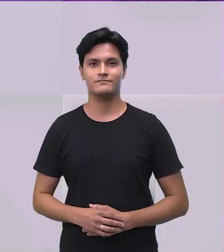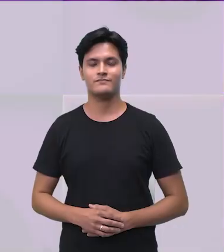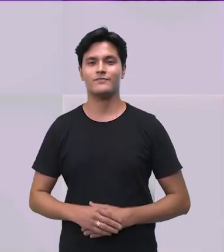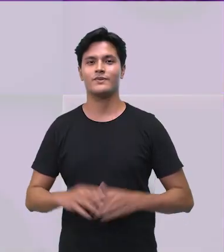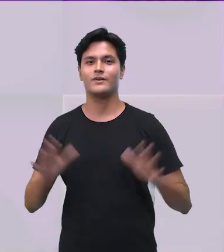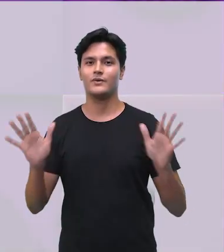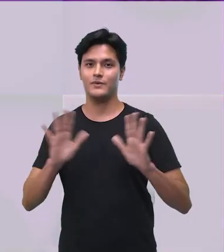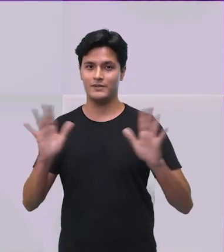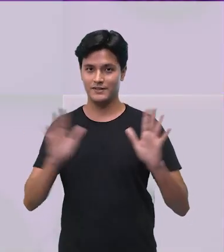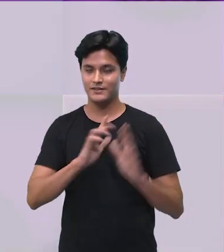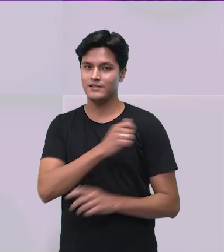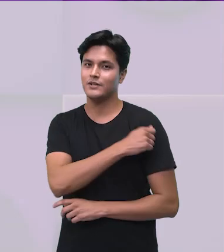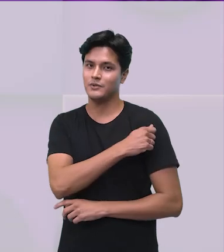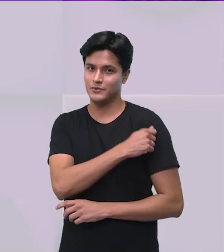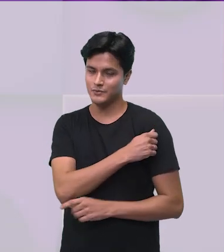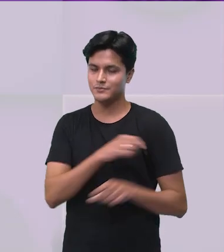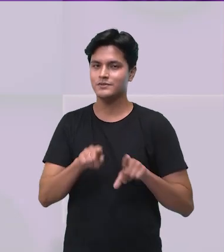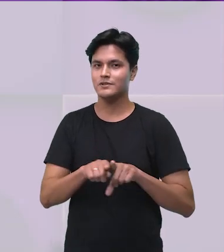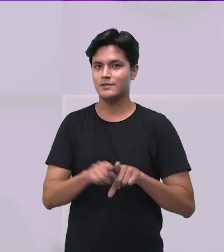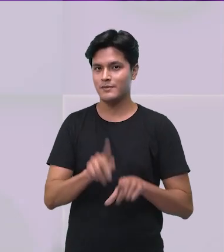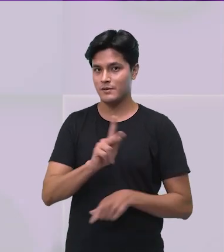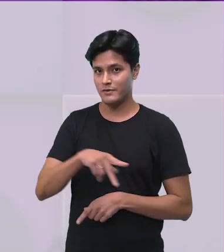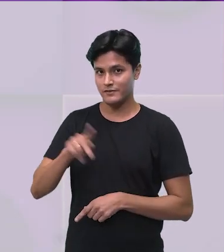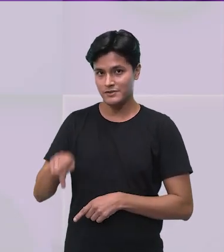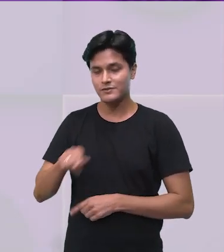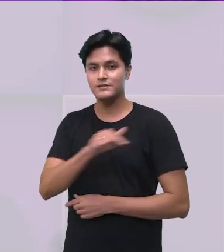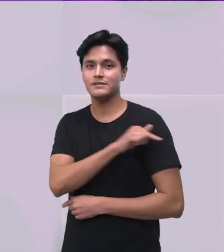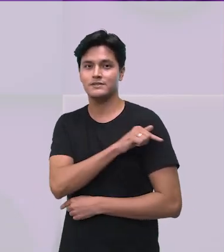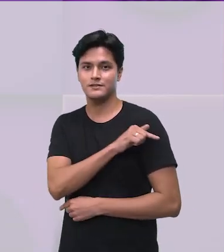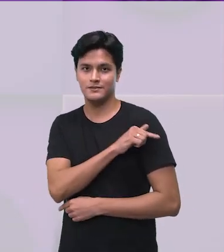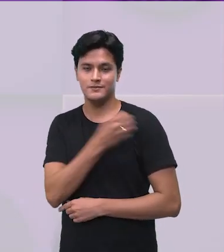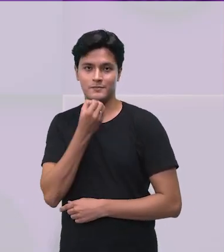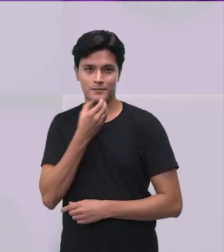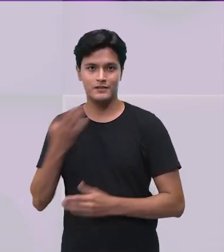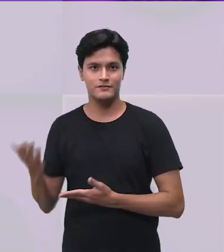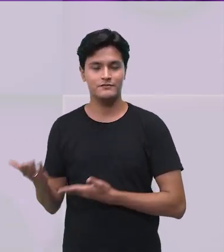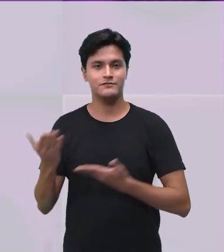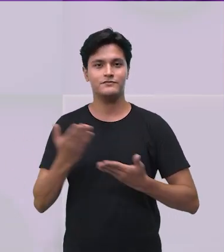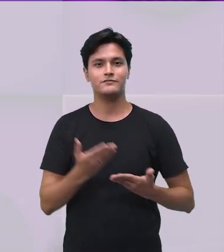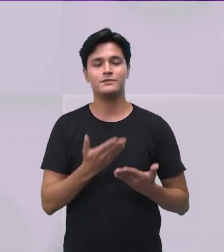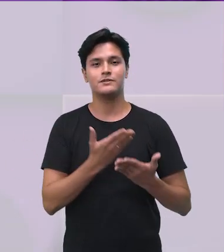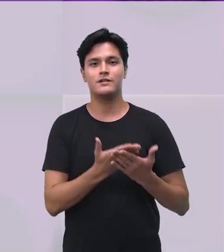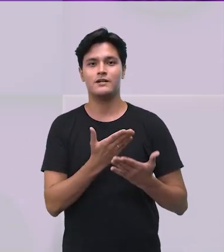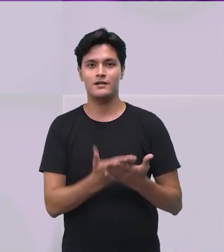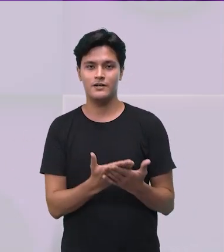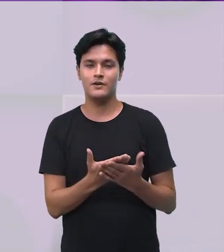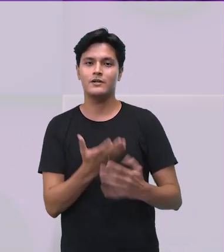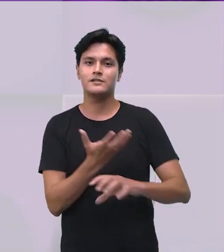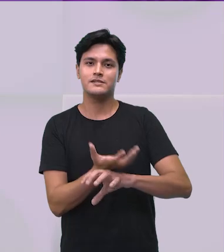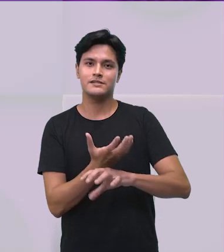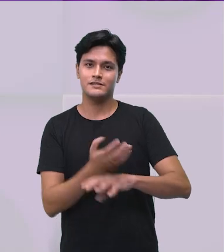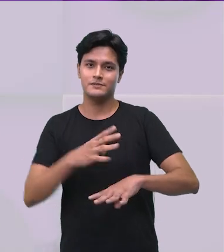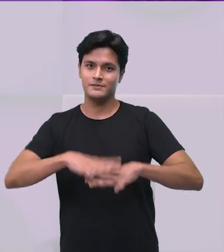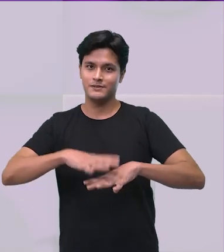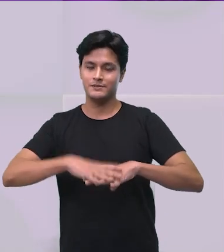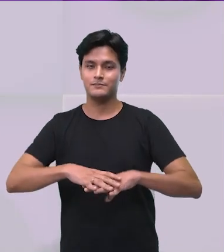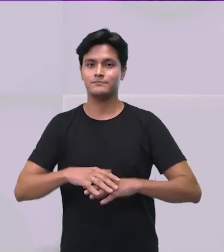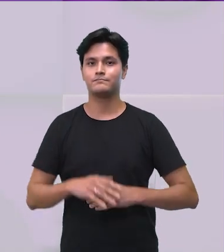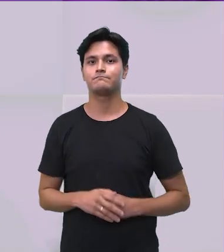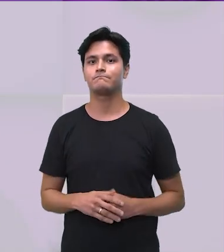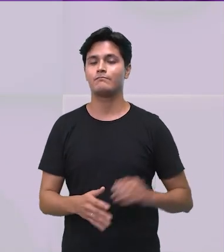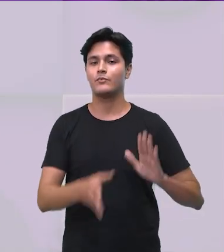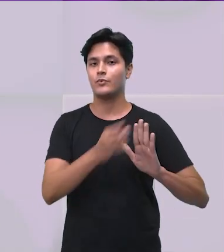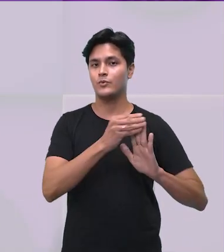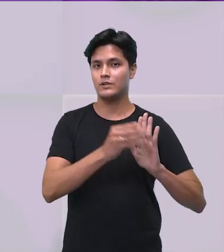Olá, alunos e professores do 7º ano, sejam bem-vindos a mais uma aula do componente de matemática. Vamos verificar